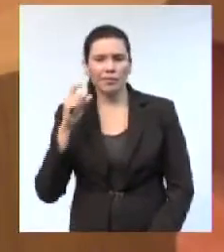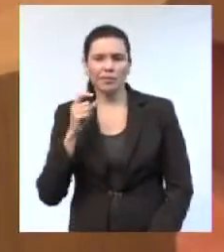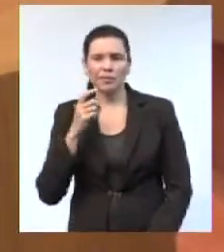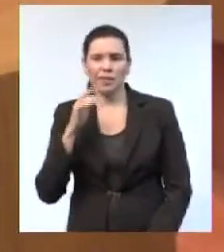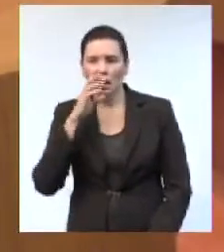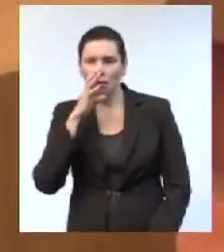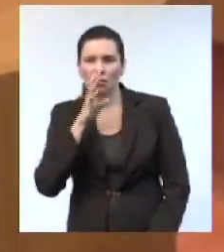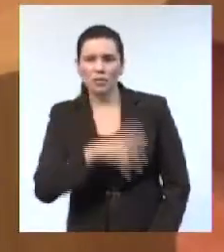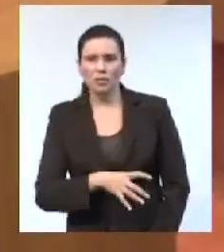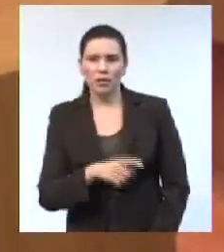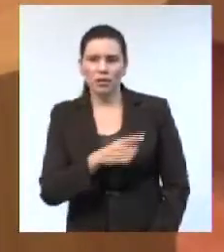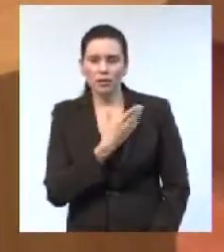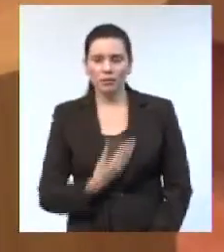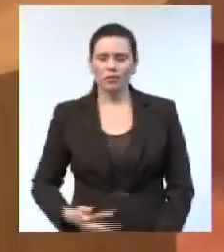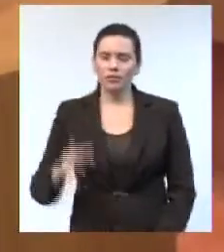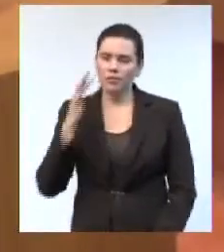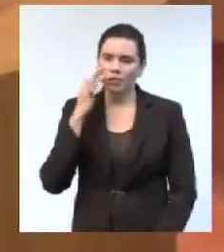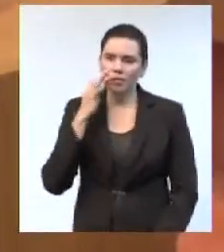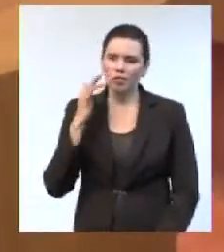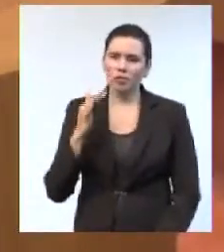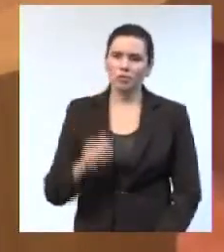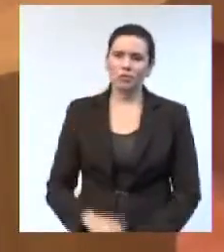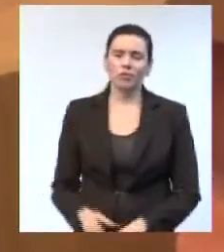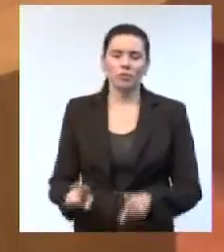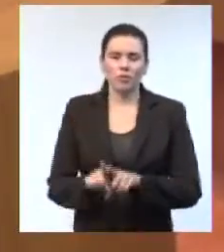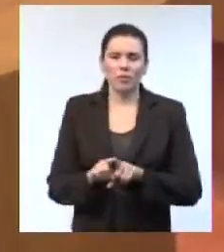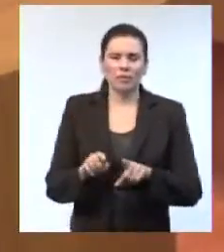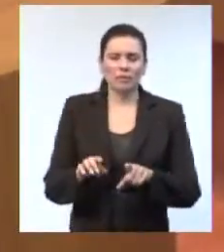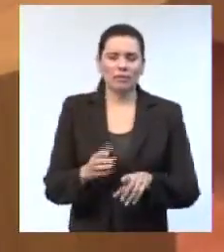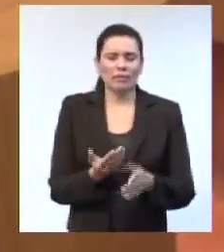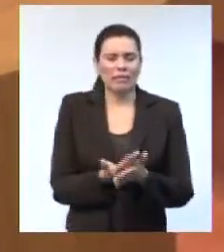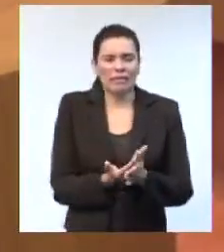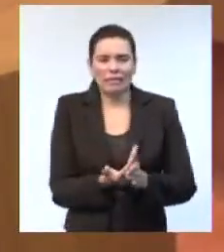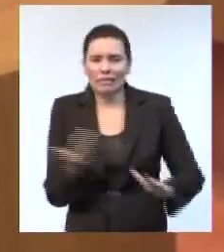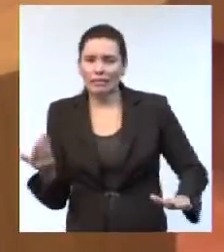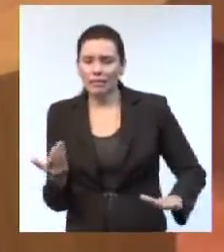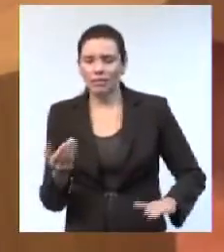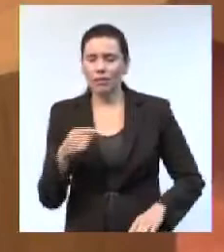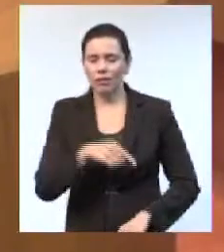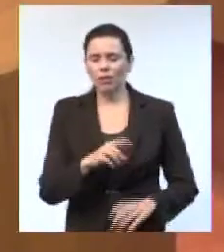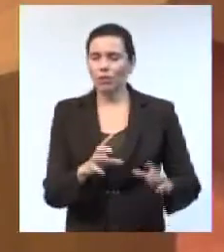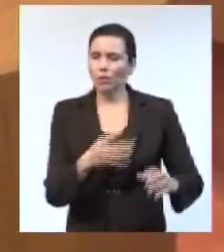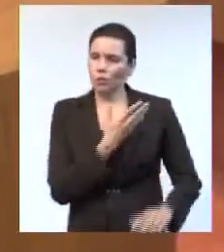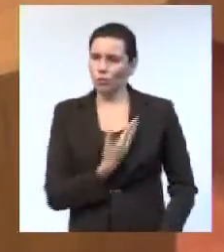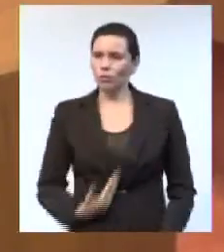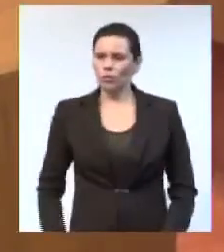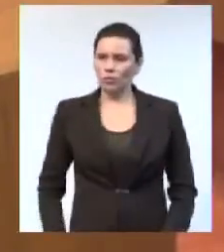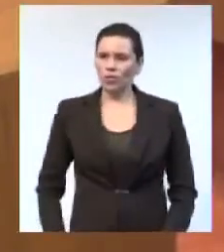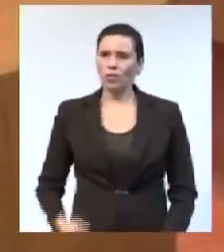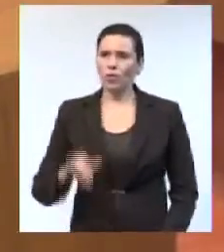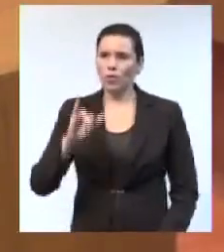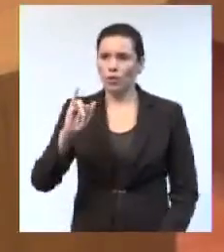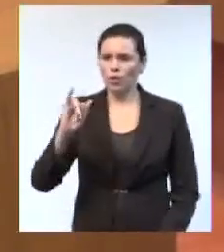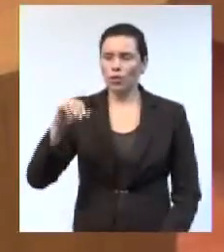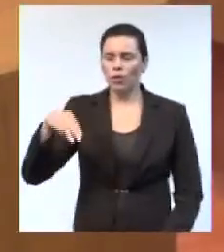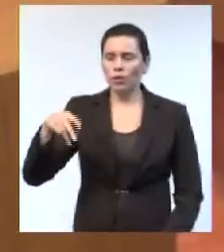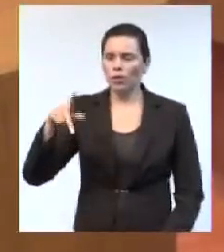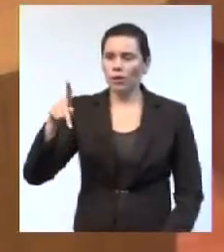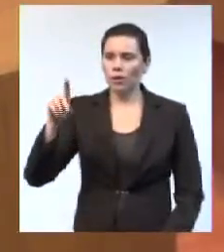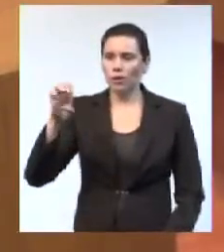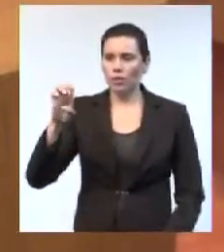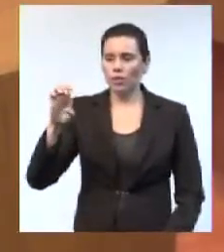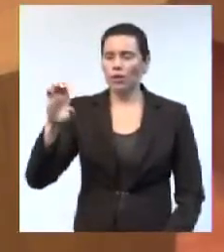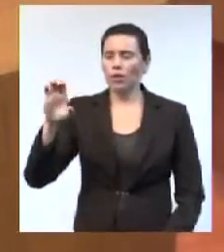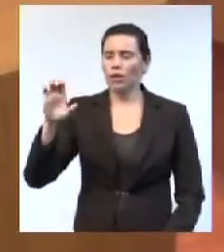de uma intervenção federal. Eu pergunto, será que se o Congresso iria se dispor, deputado Otelino, a baixar um